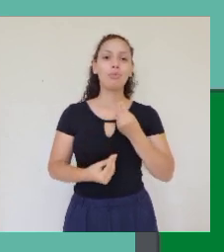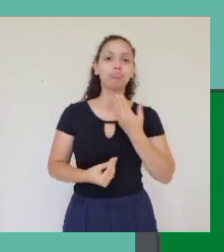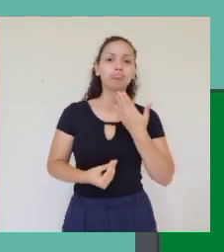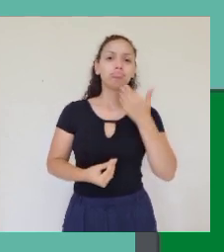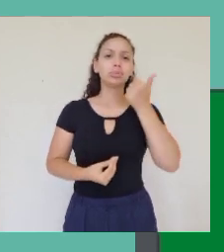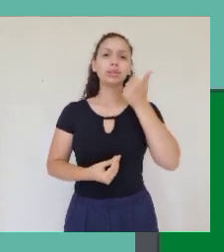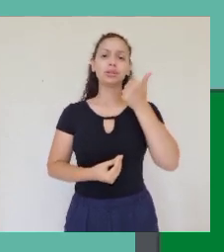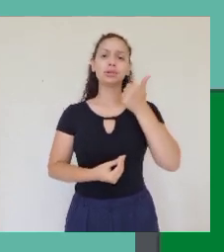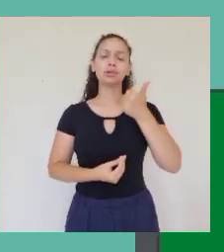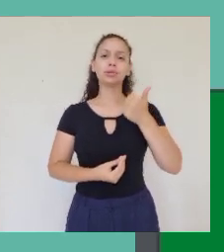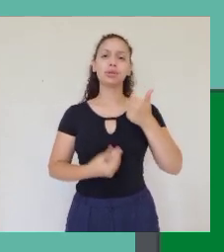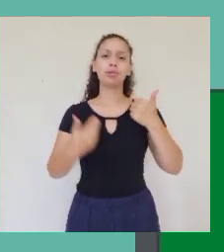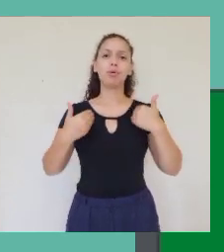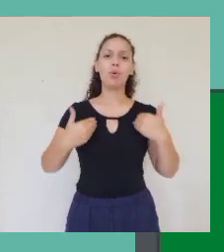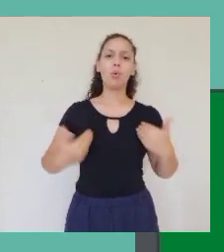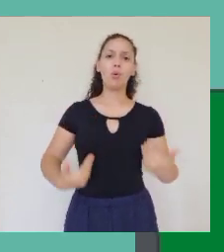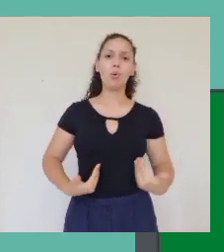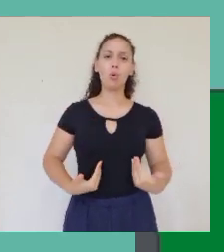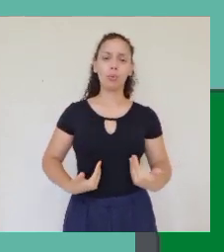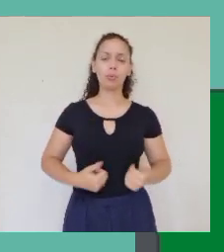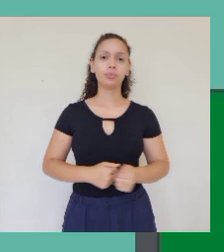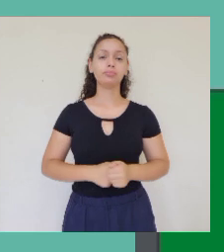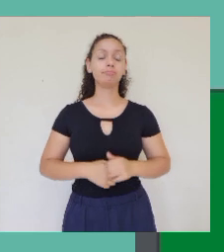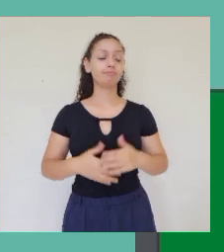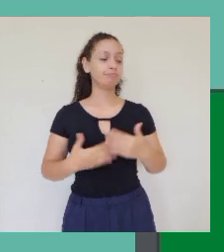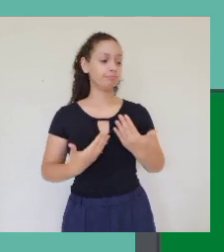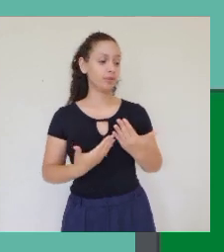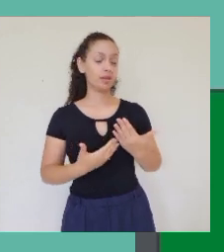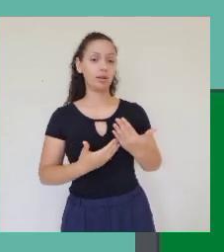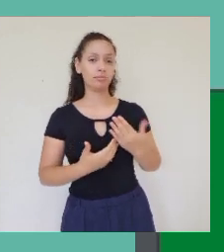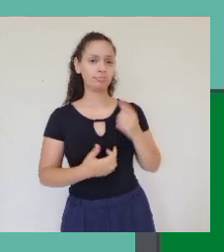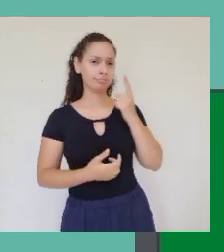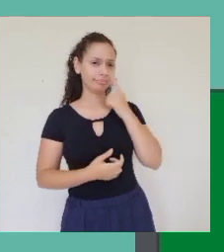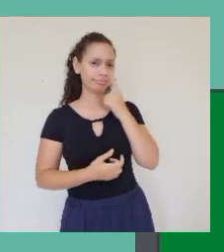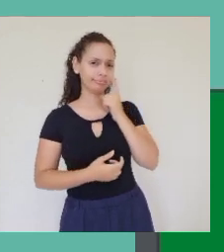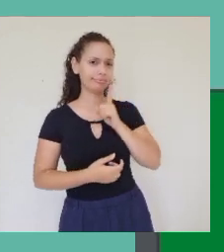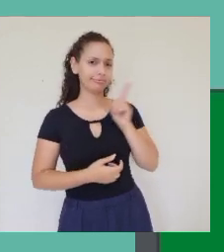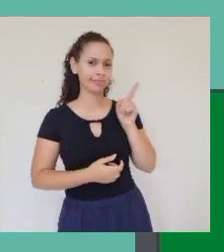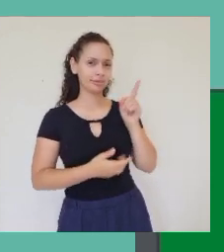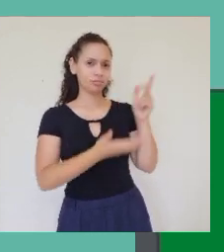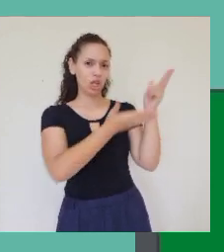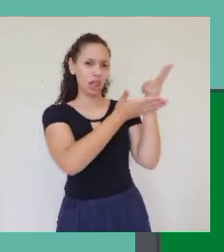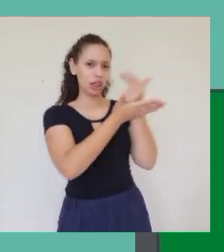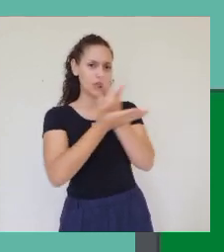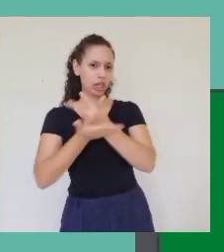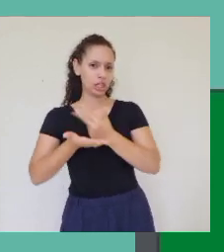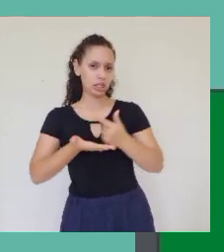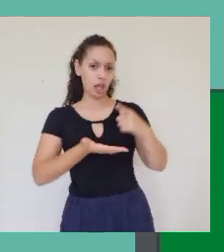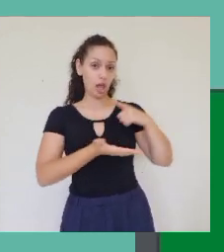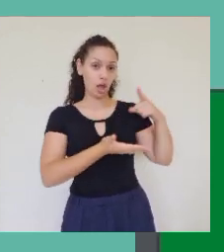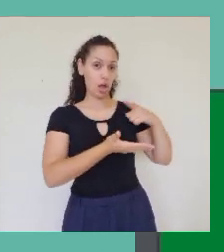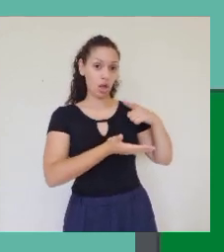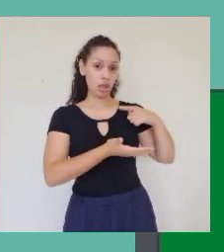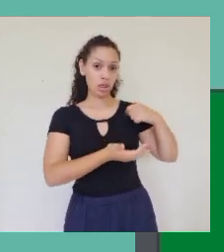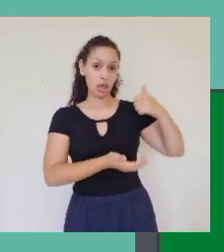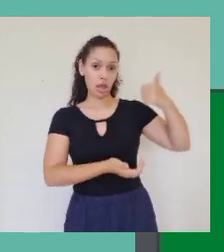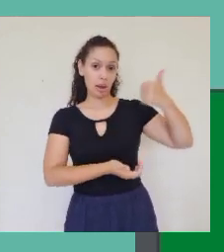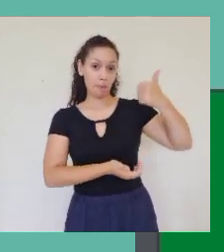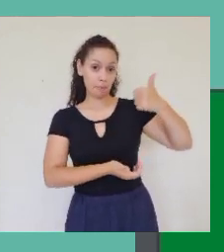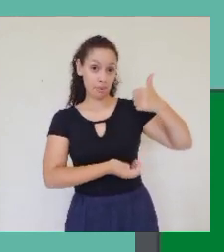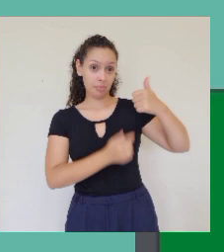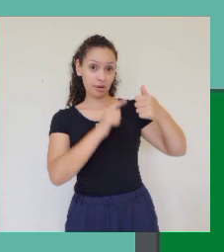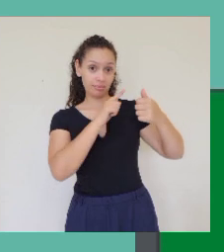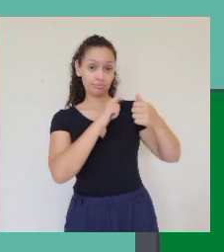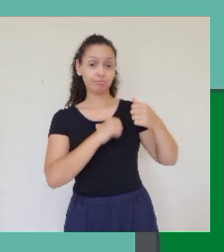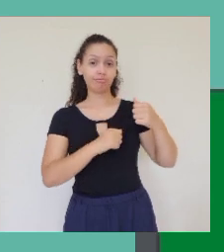Então, essa primeira aqui eu quero que vocês analisem comigo, né? Daqui da esquerda para a direita, a gente tem